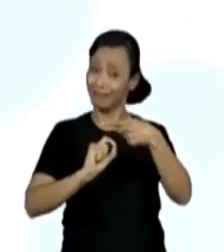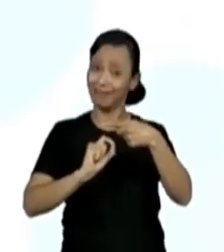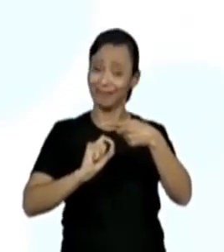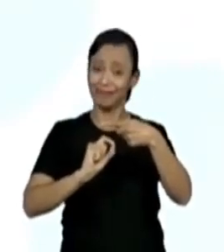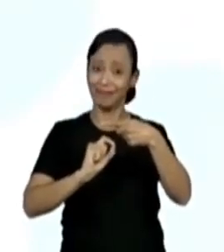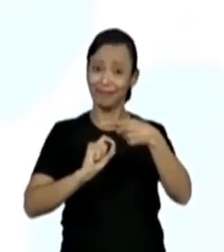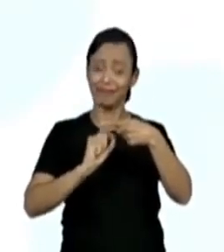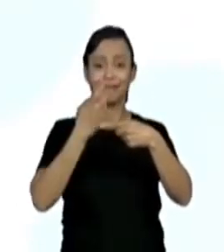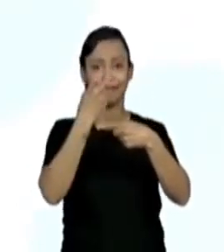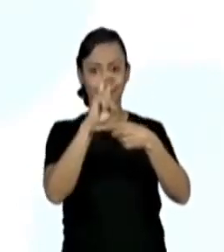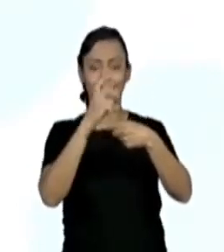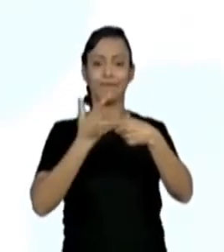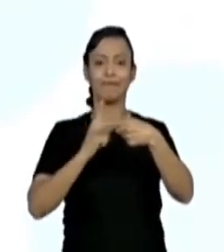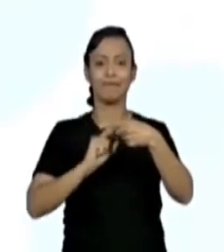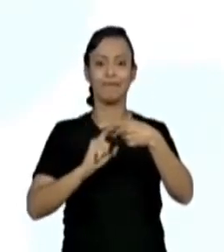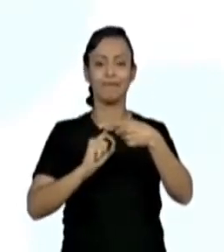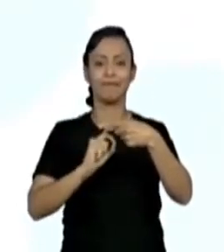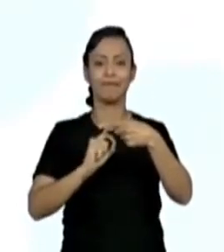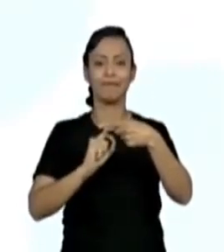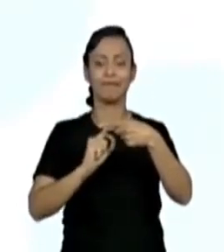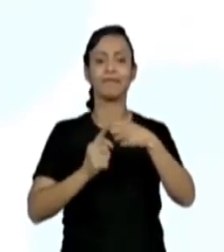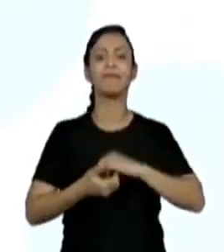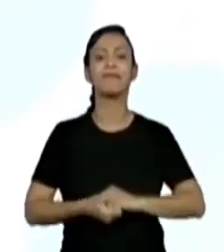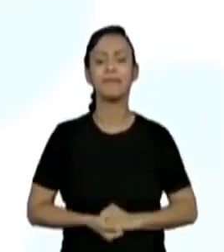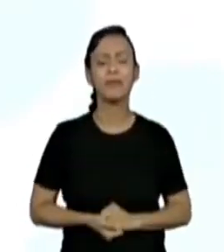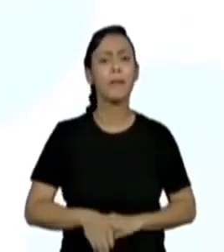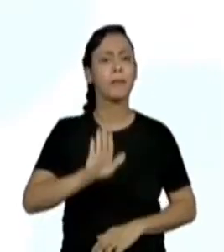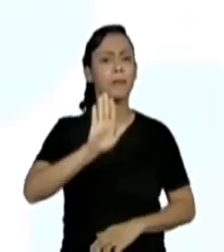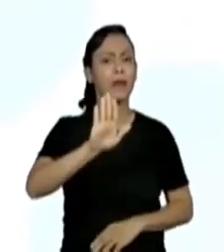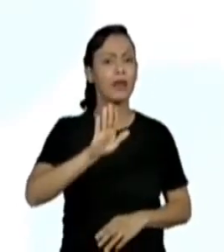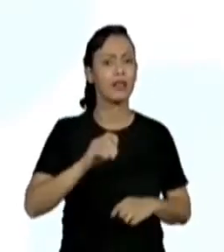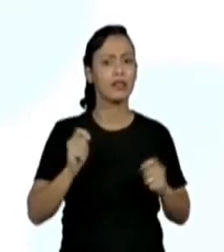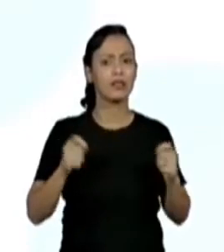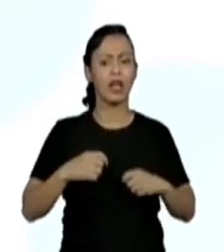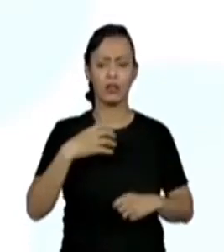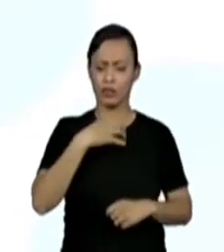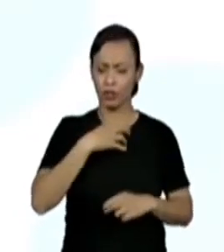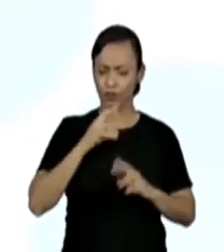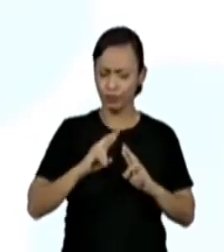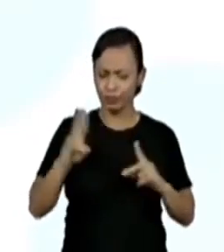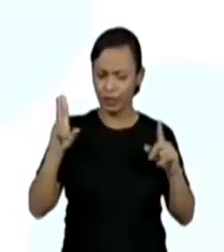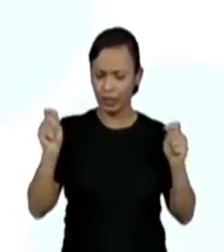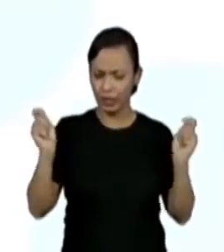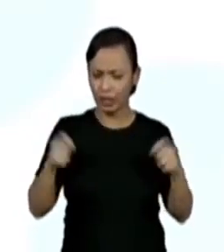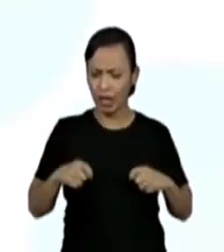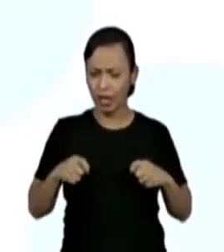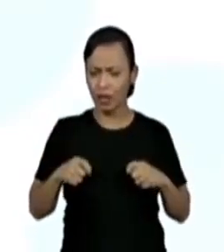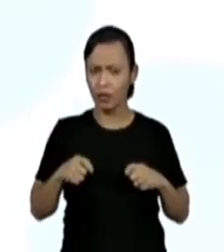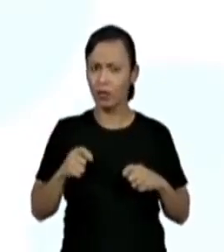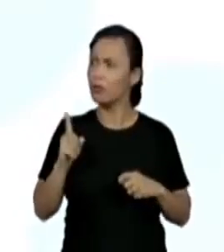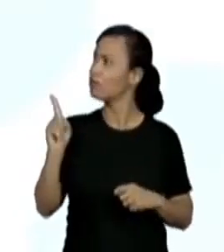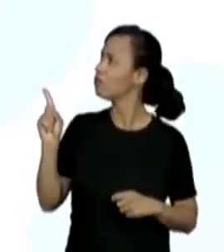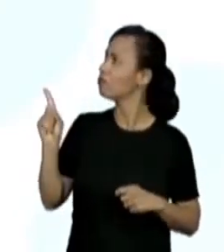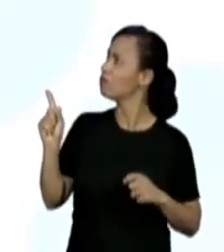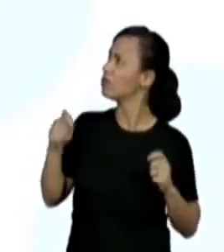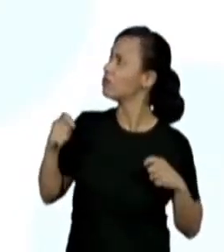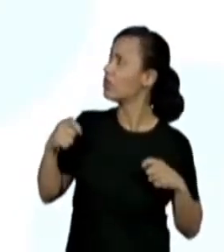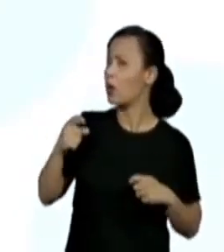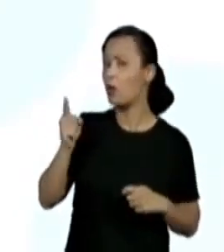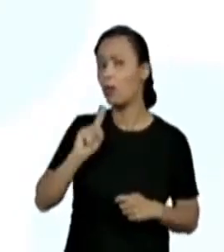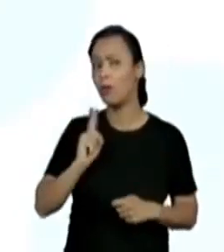51 podemos ter uma outra fração que não seja 5/1 nesse caso